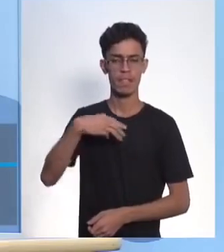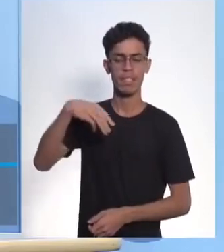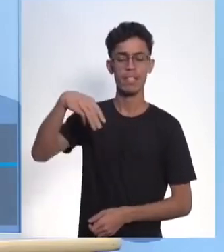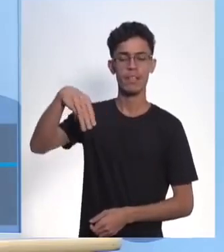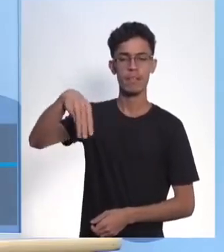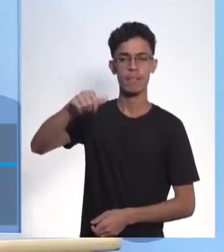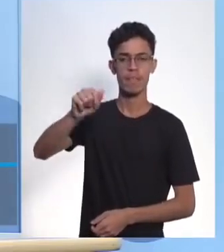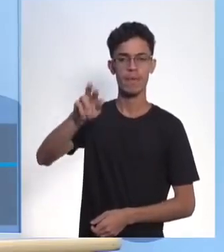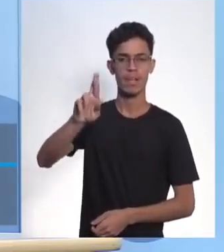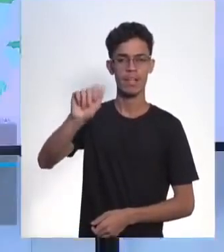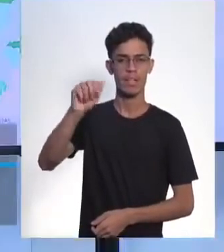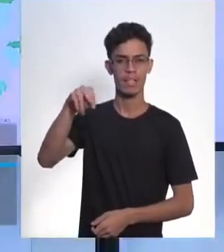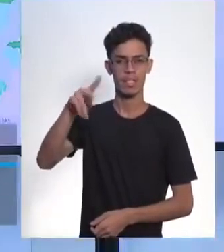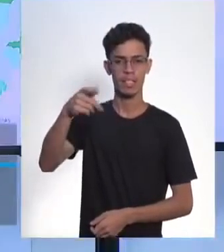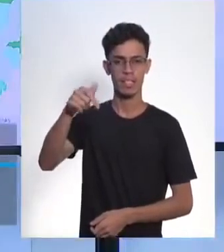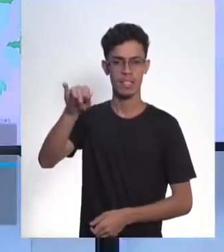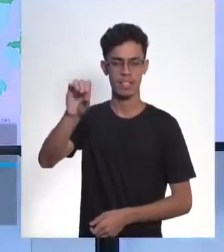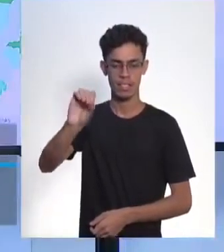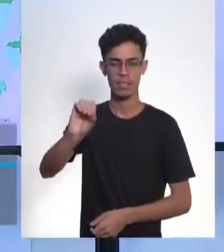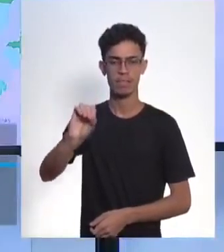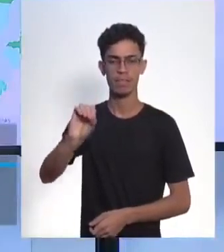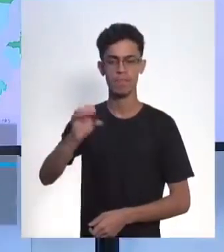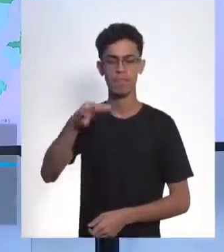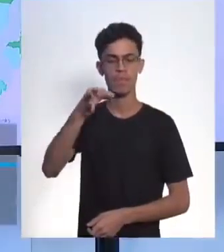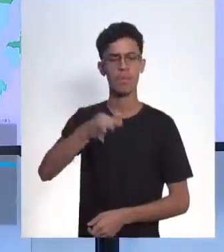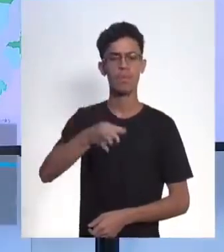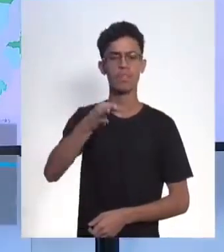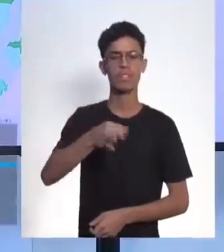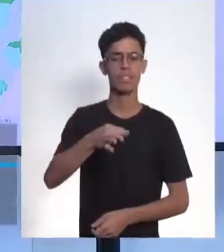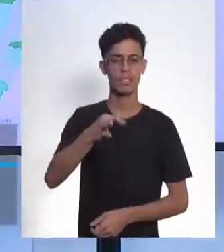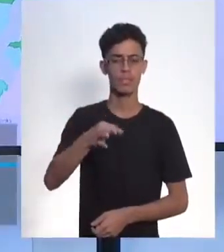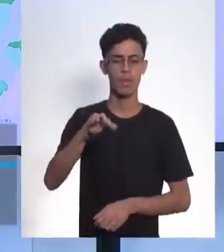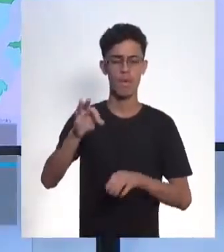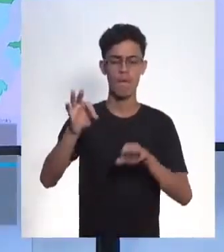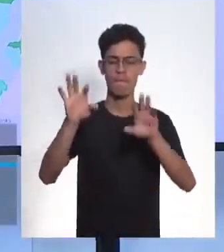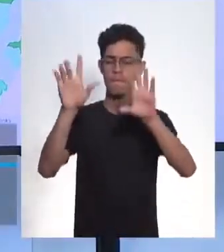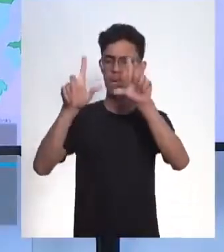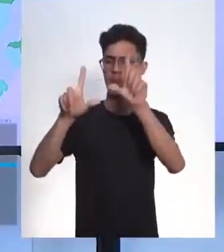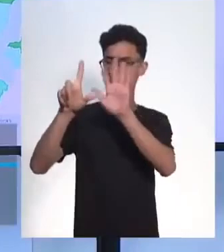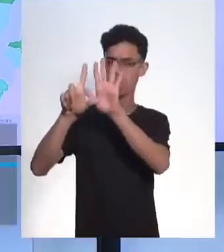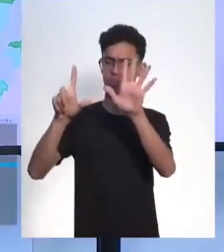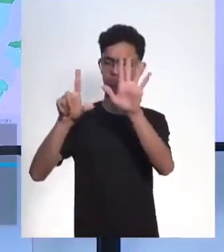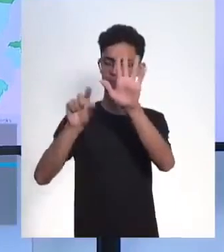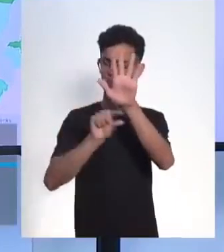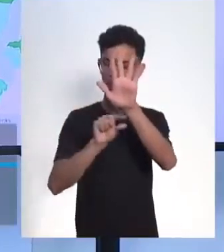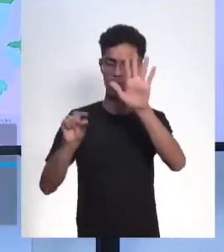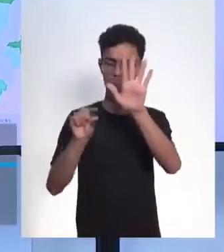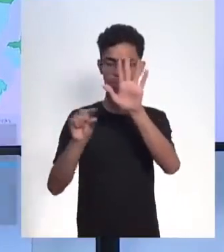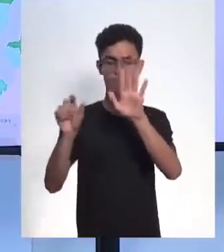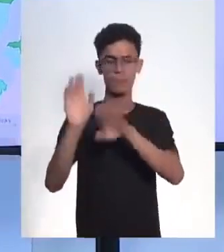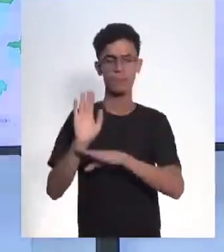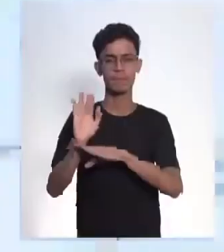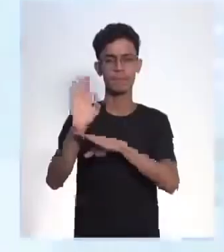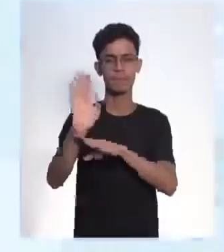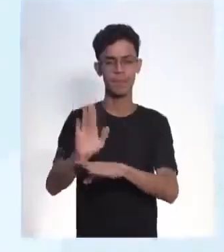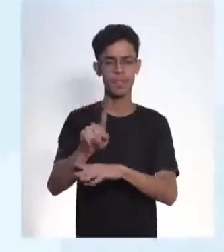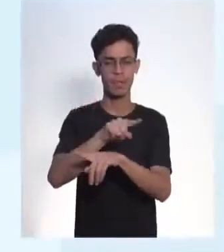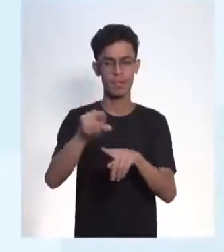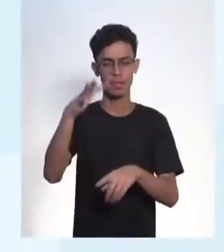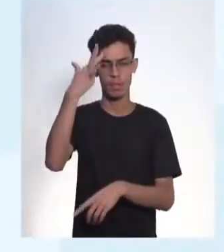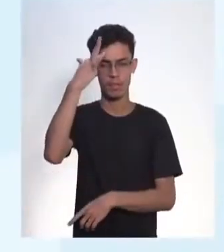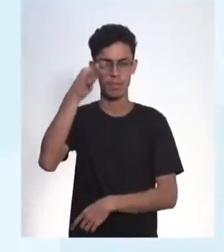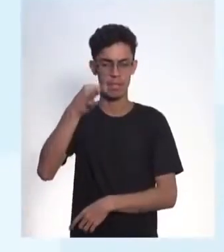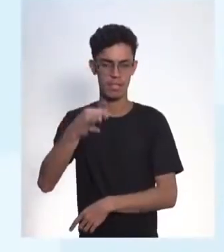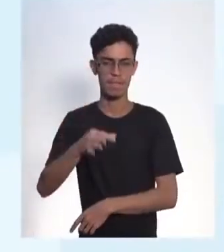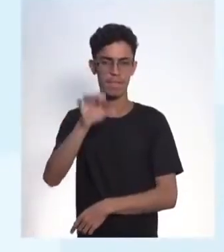correto, professor? Está correto, a legenda ajudou vocês. Vamos olhar aqui no mapa os estados que